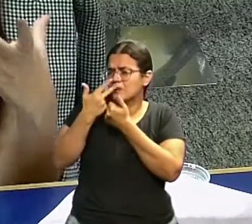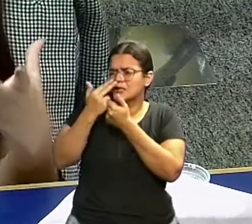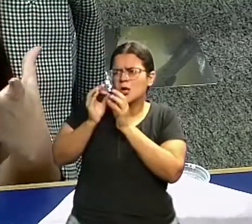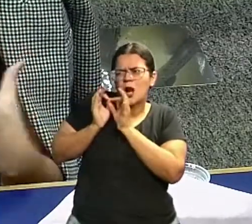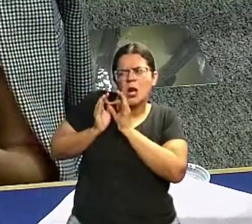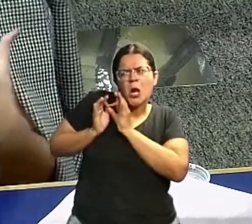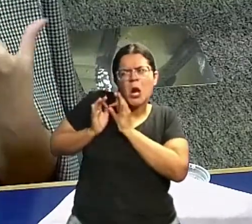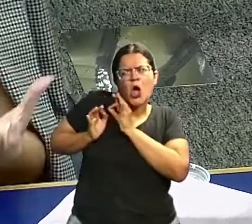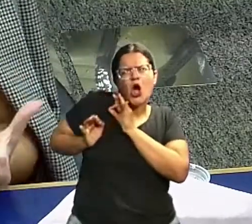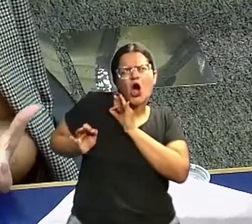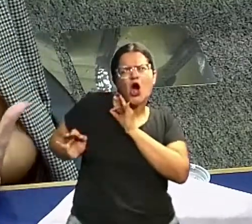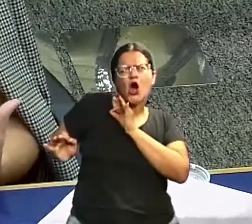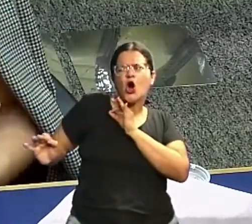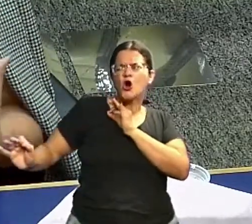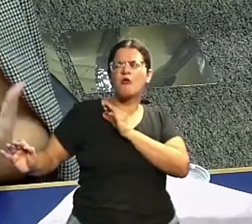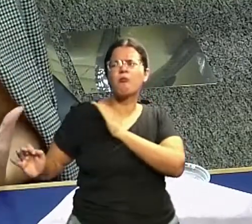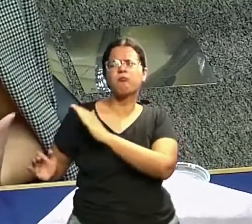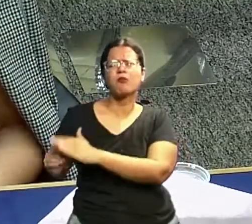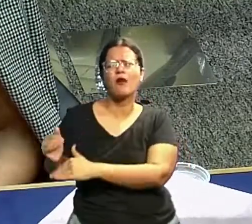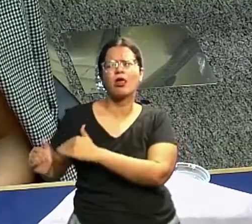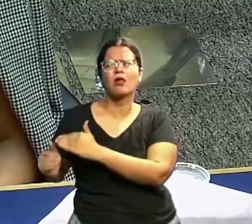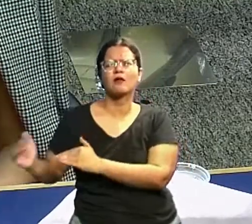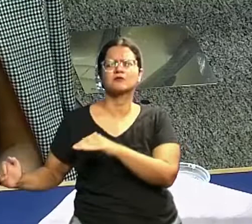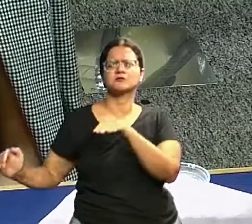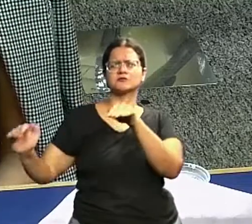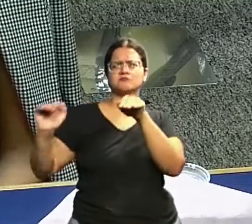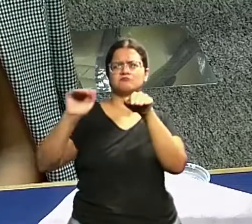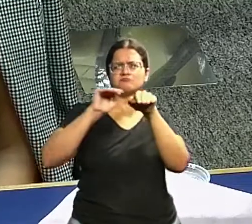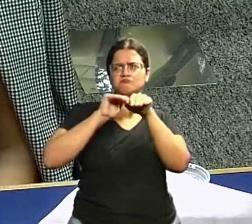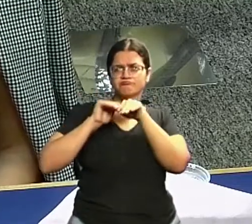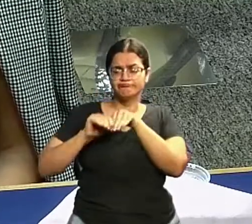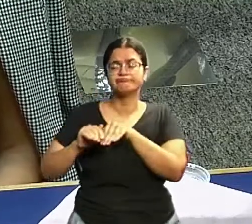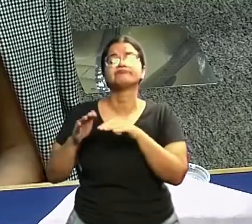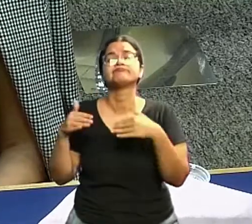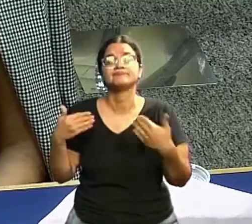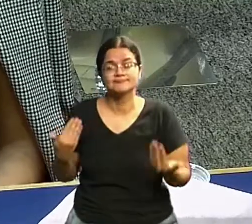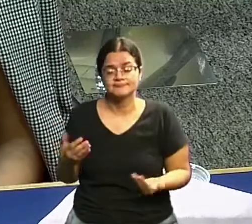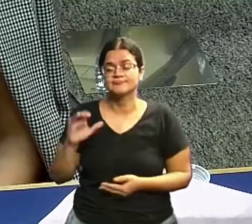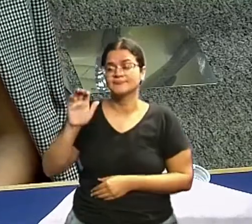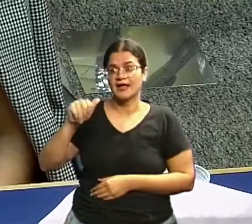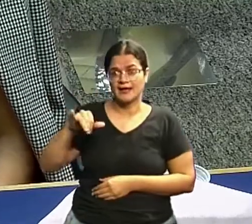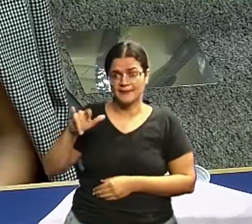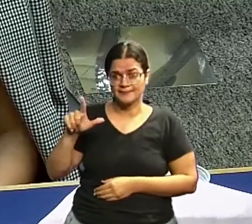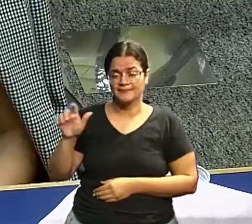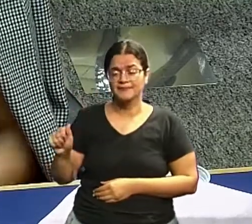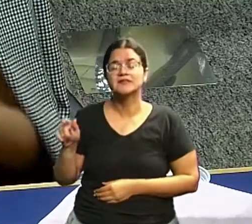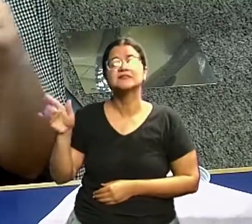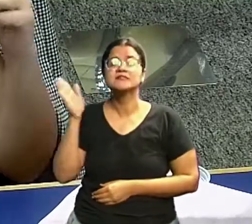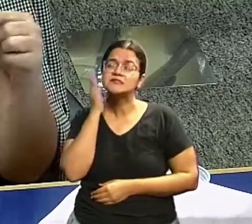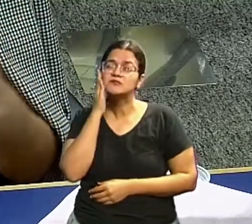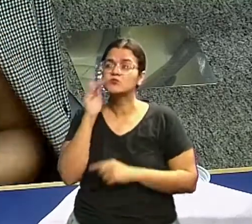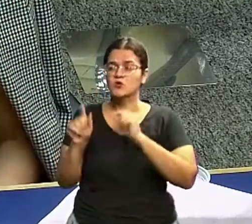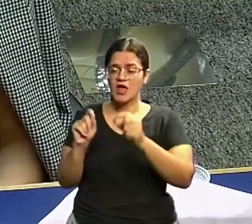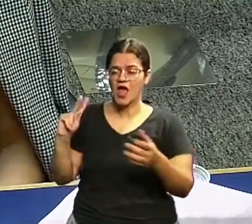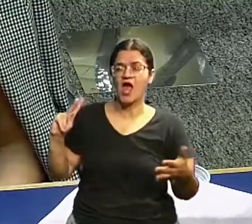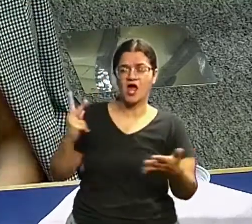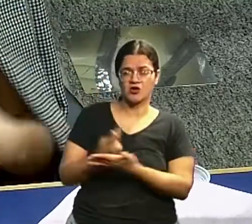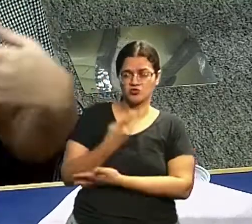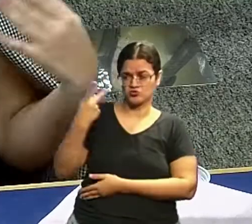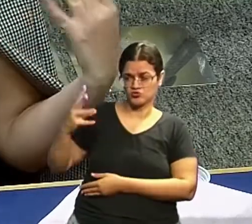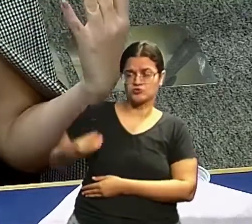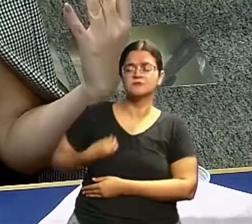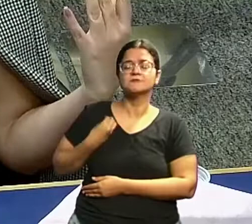tão distante de um processo de igualdade. Então, Camila, saiba que o que aconteceu com